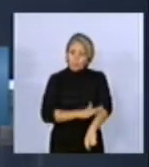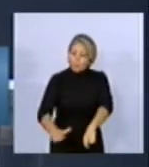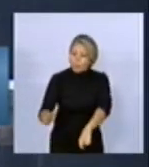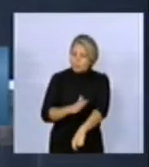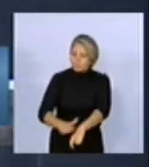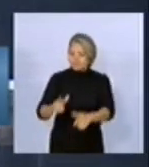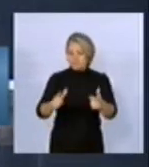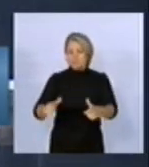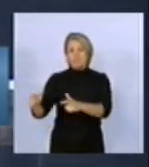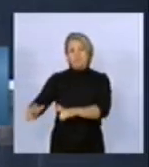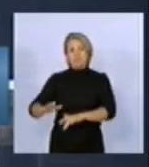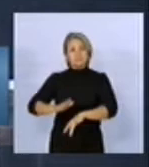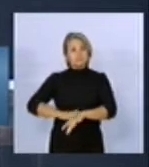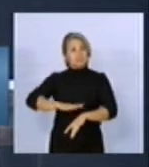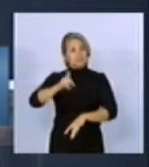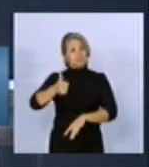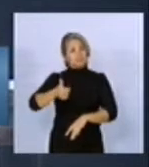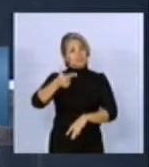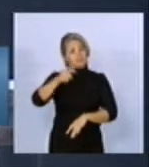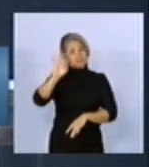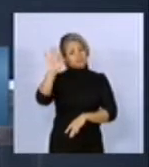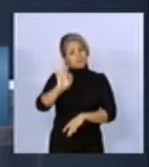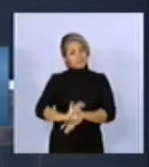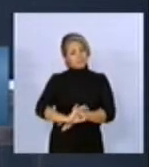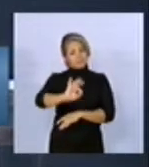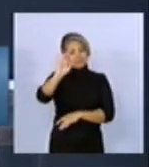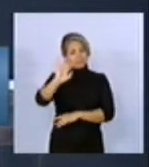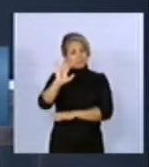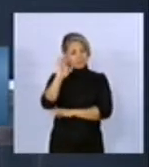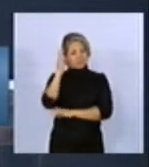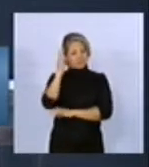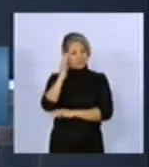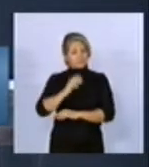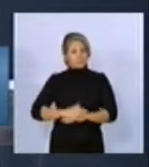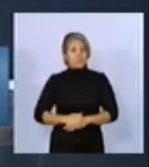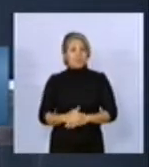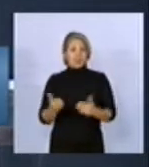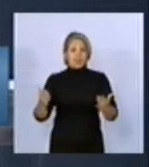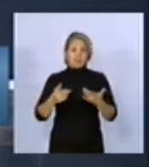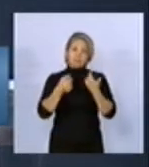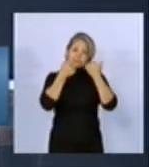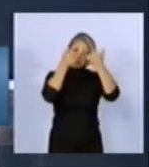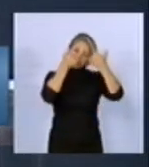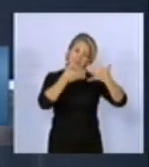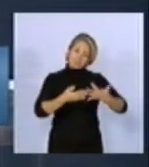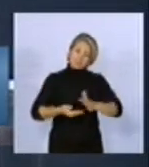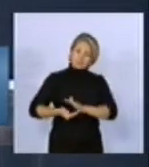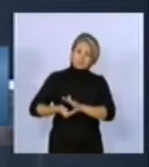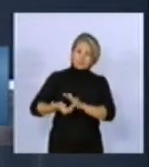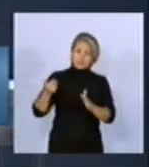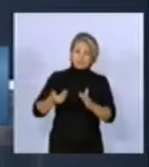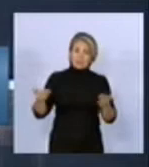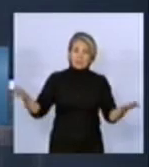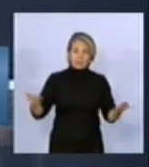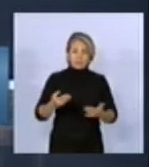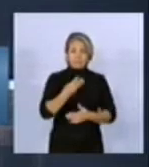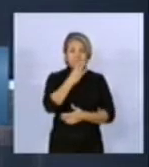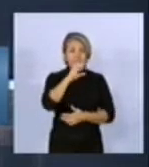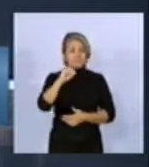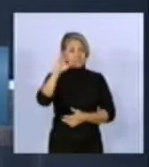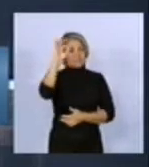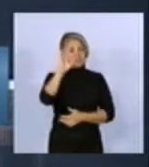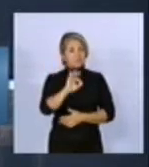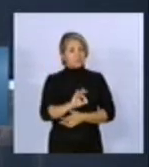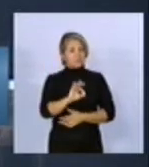atividade de doze por cento e essa declividade seu início e senhores Tiraria hoje trinta